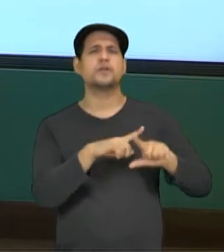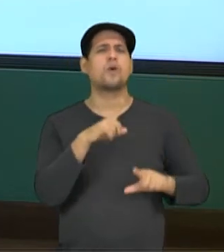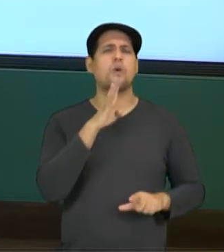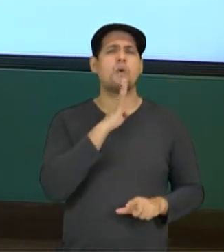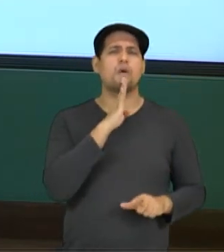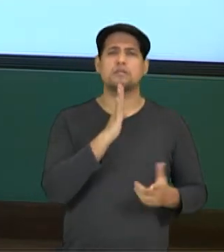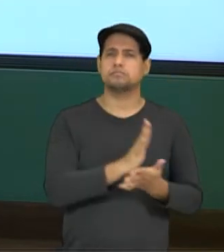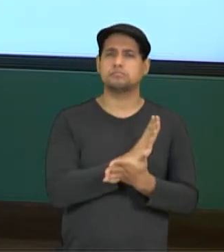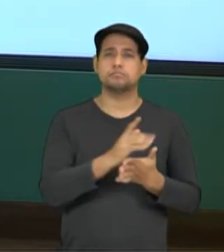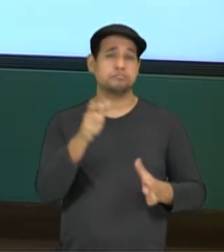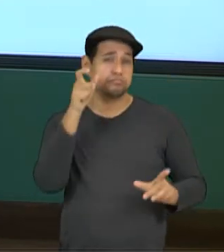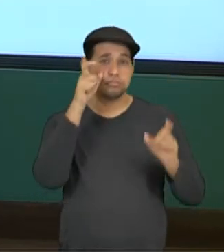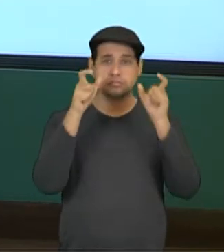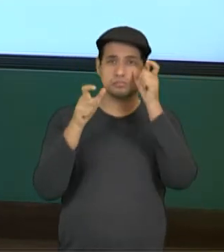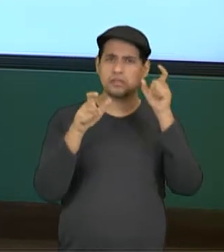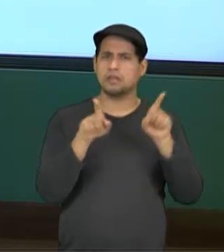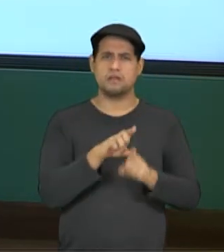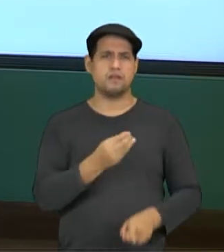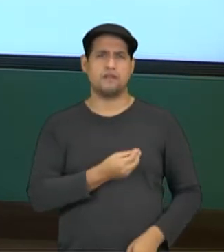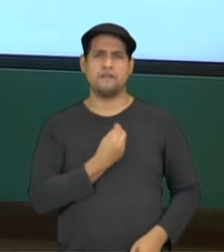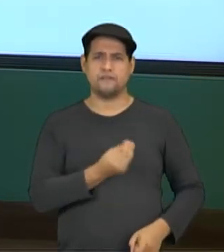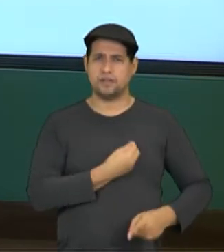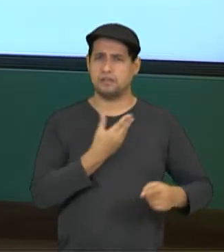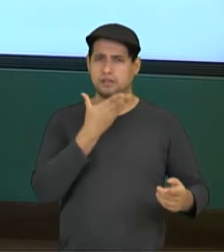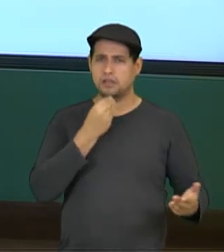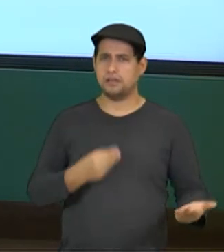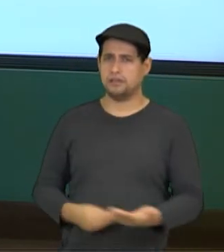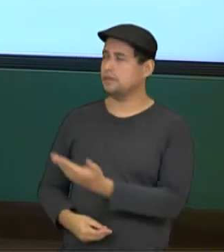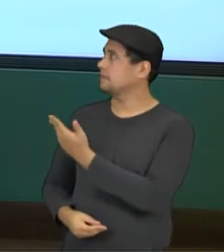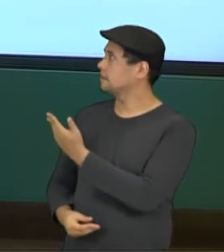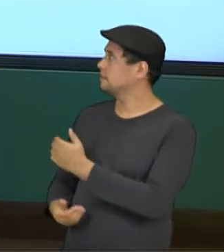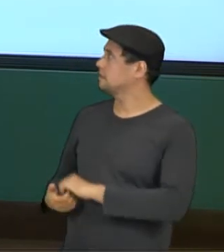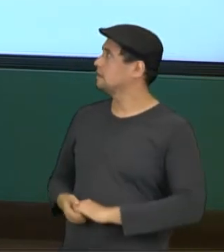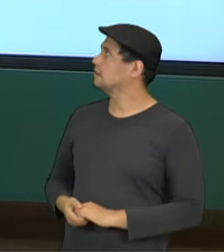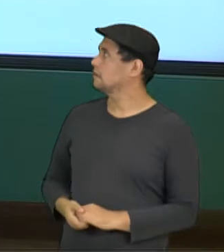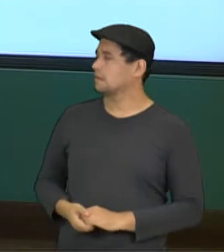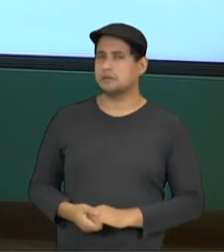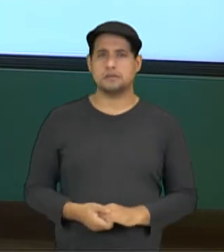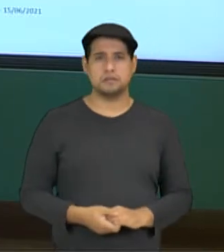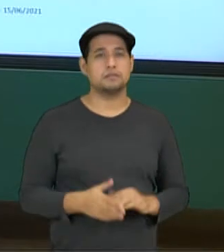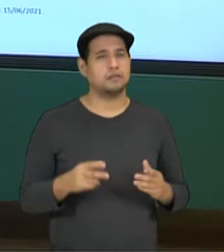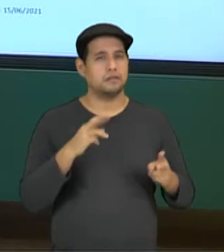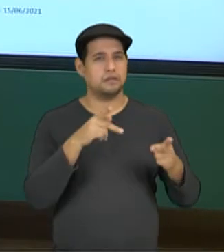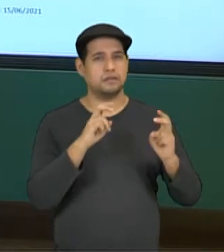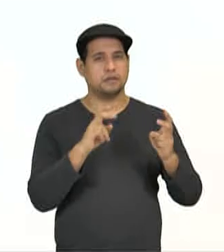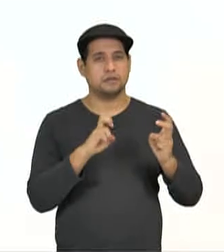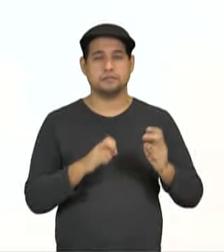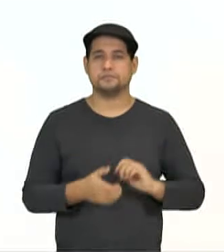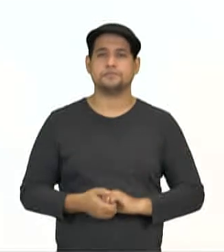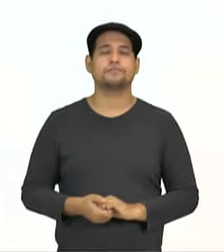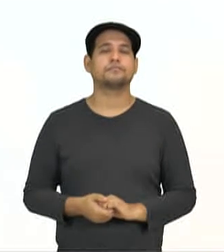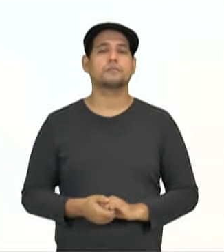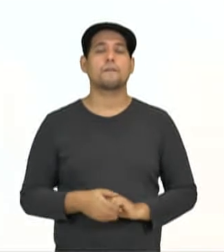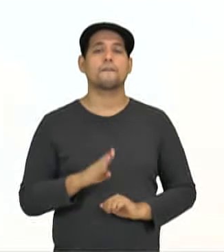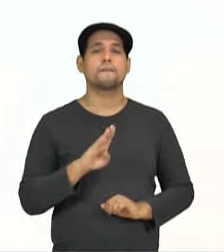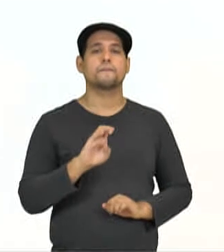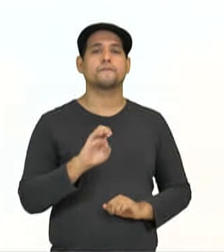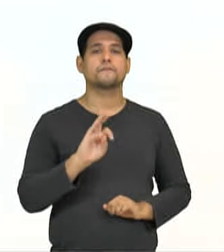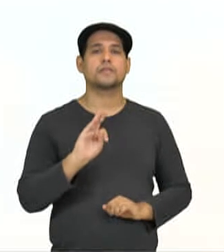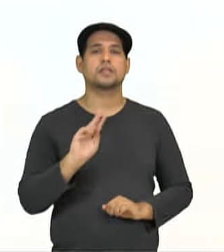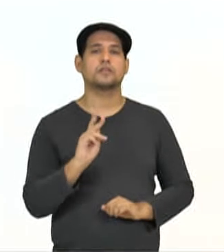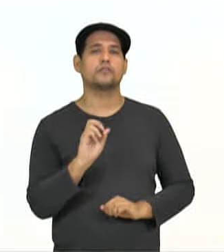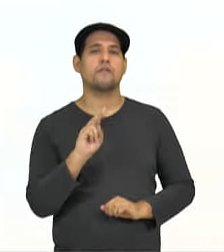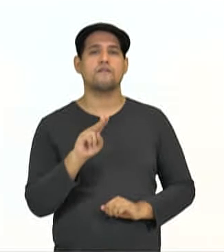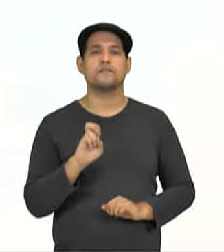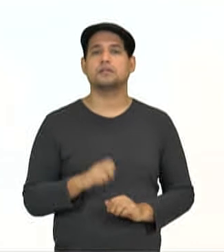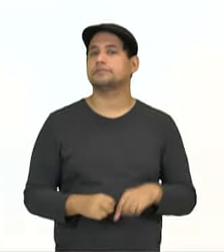pontos interessantes, né, da vida desse gênio da música, né? Então vamos dar uma olhadinha aqui, né? Beethoven perdeu